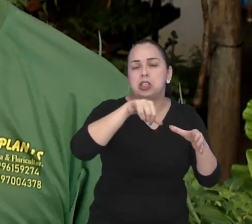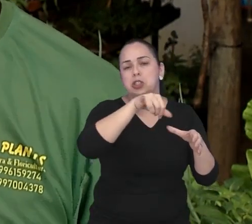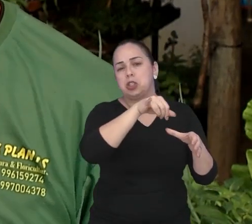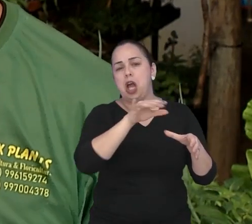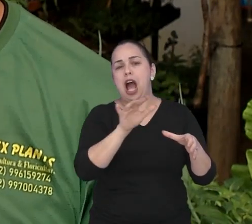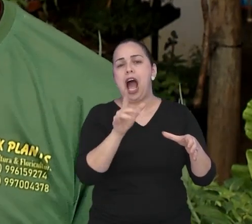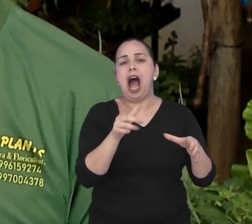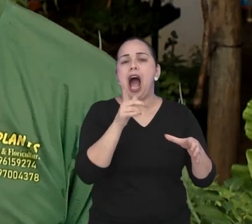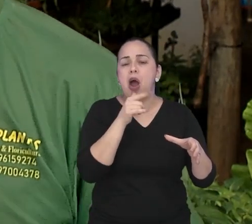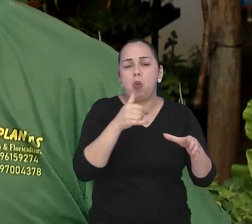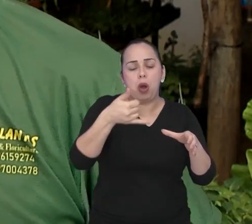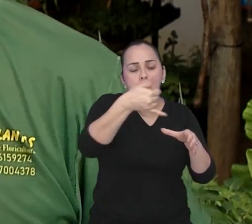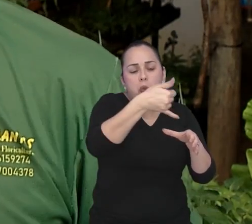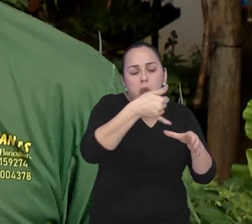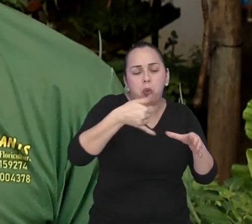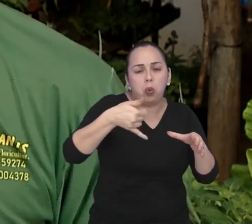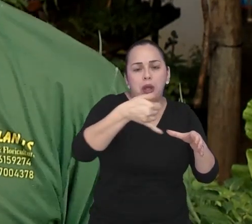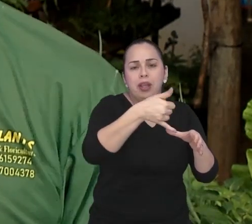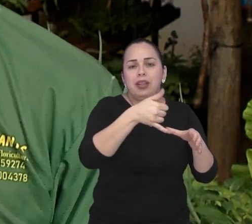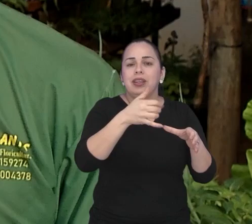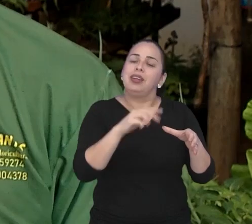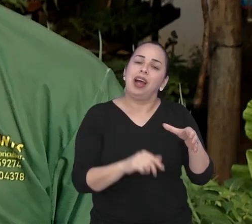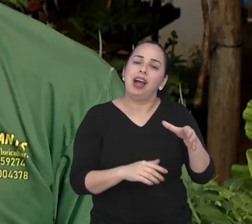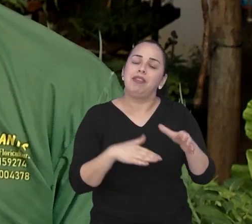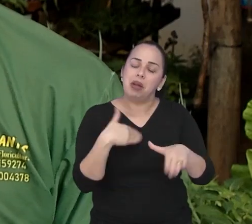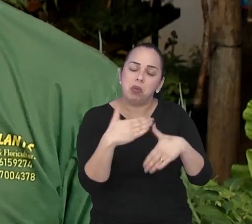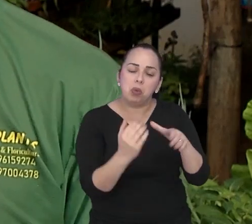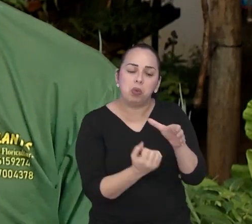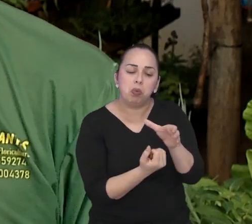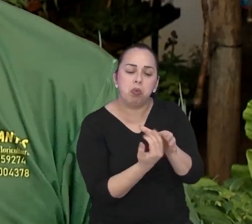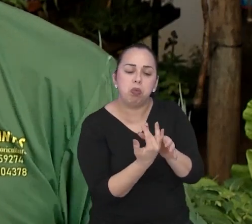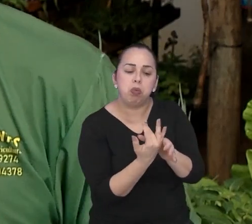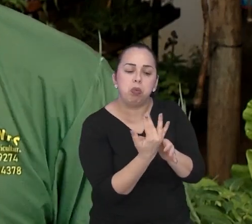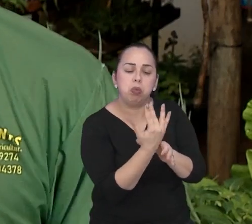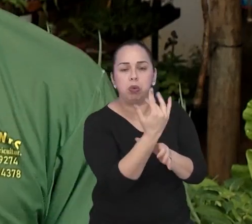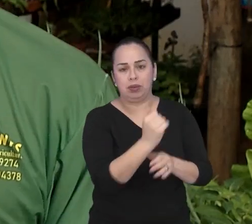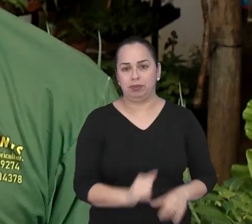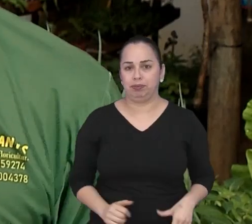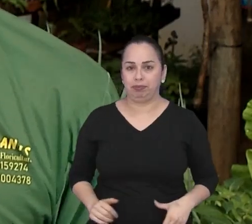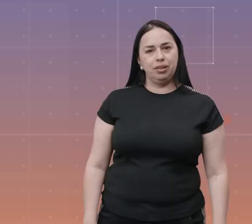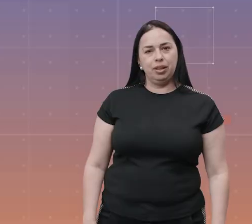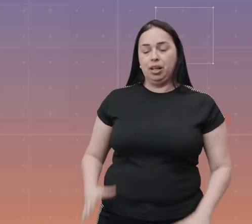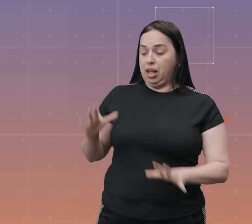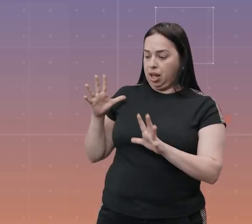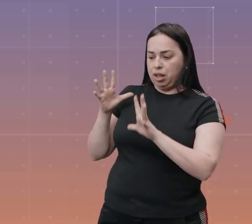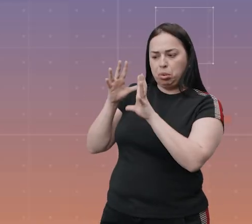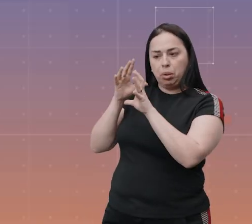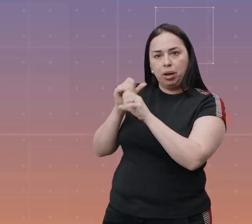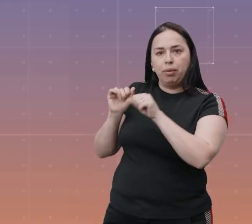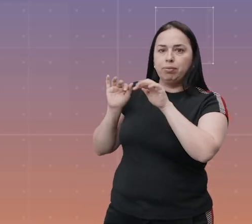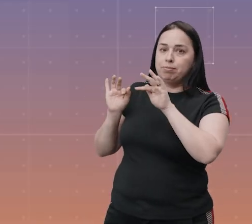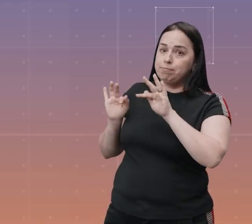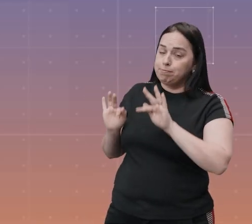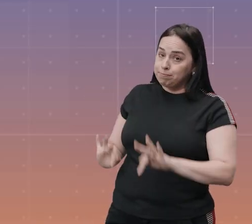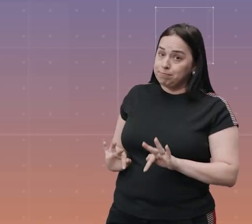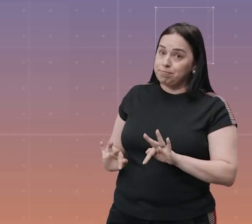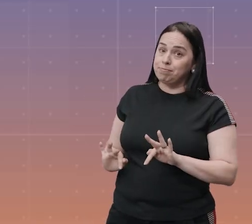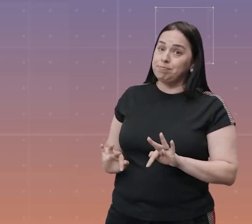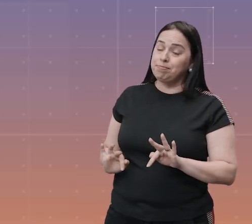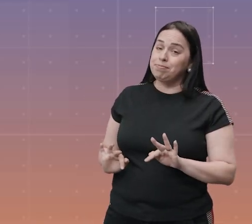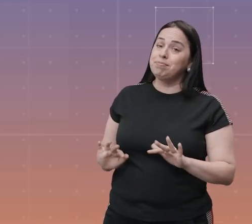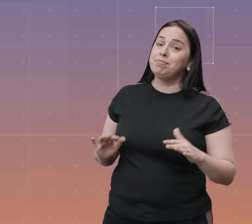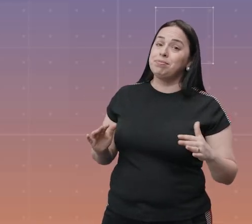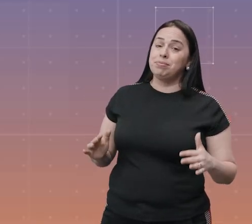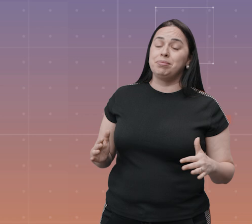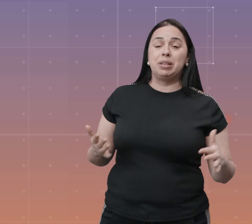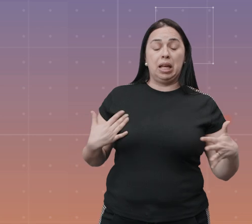jogar só um pouquinho, às vezes, rapidinho ela seca. Aí ela vai sentindo, com o passar do tempo ela vai morrendo. E chegamos ao fim da nossa